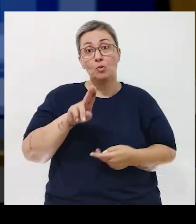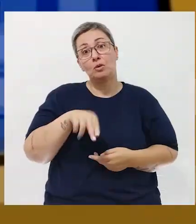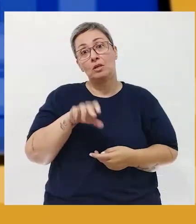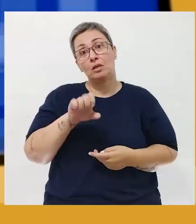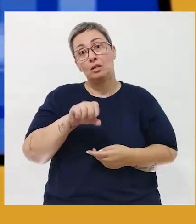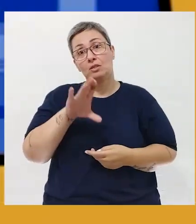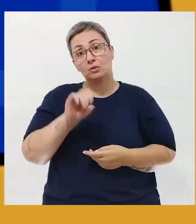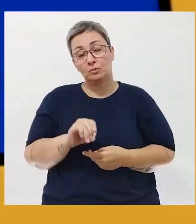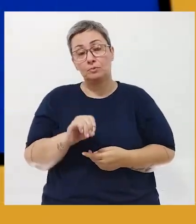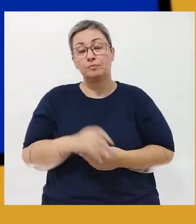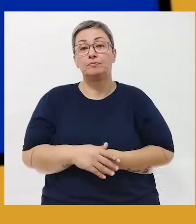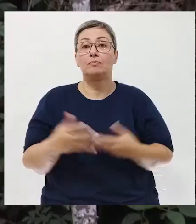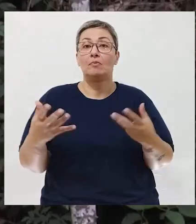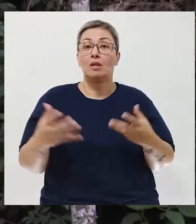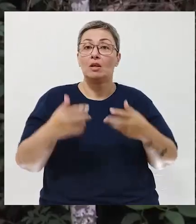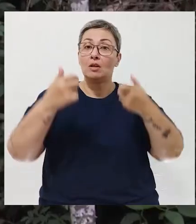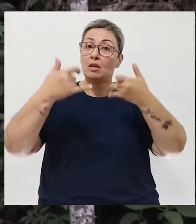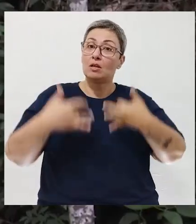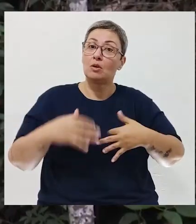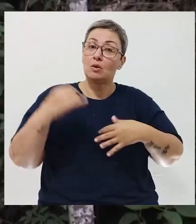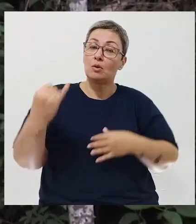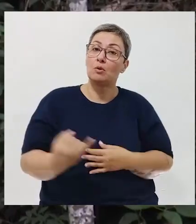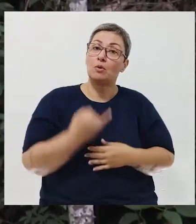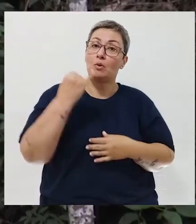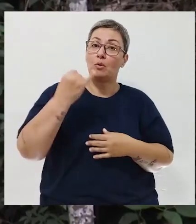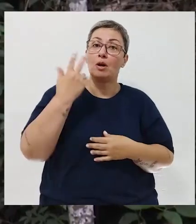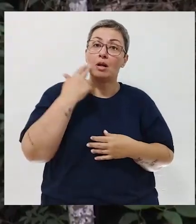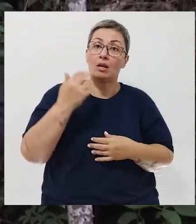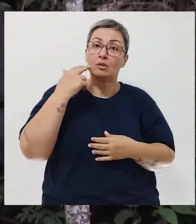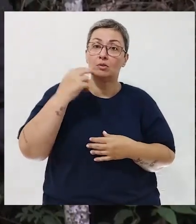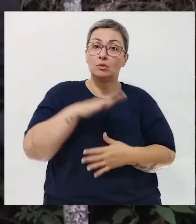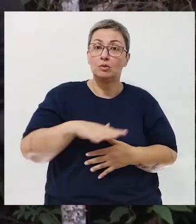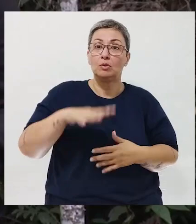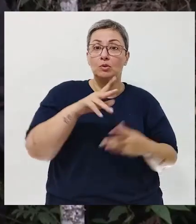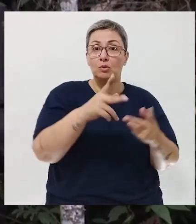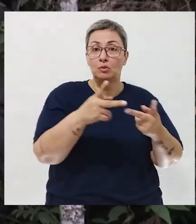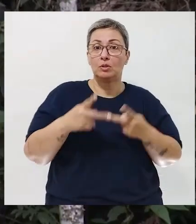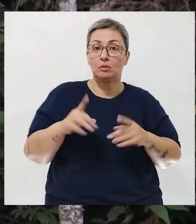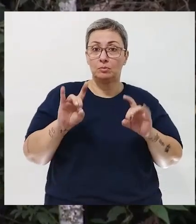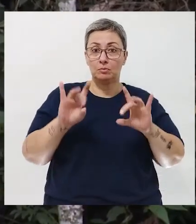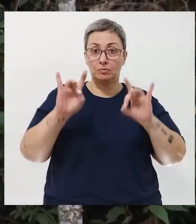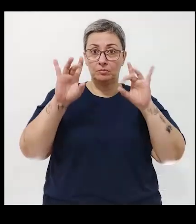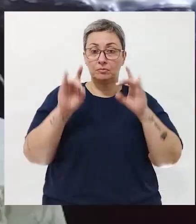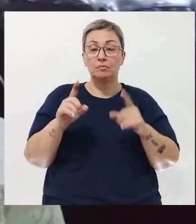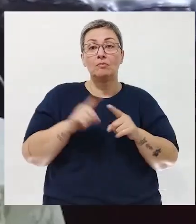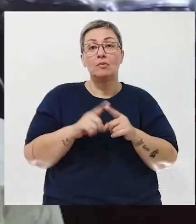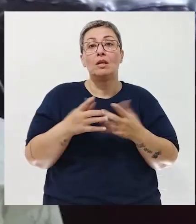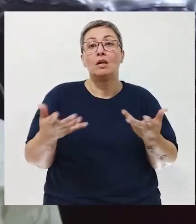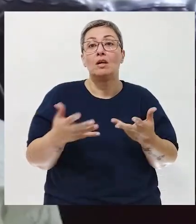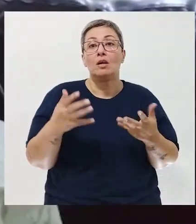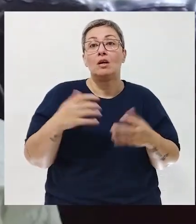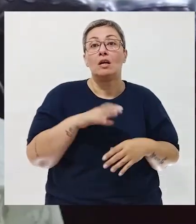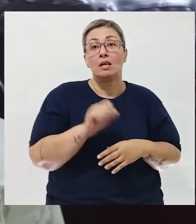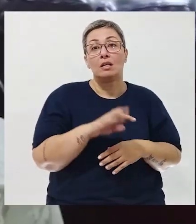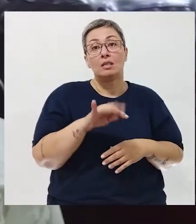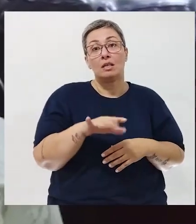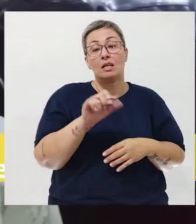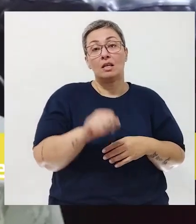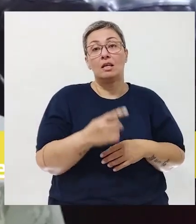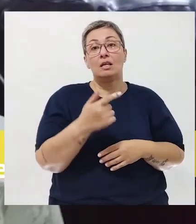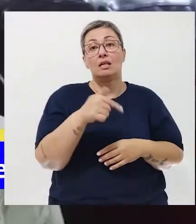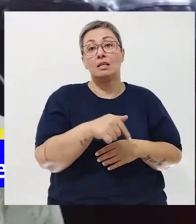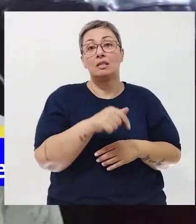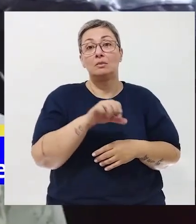Unesco. Para falar sobre a importância natural do bairro, convidamos um especialista. O Parque Estadual da Cantareira ele conta